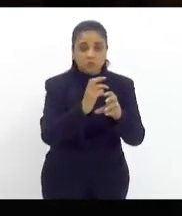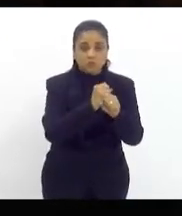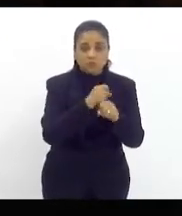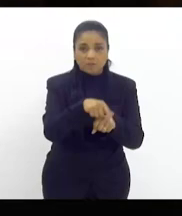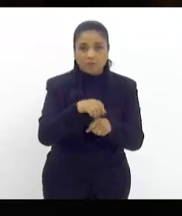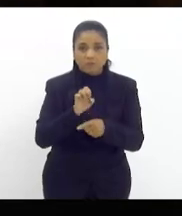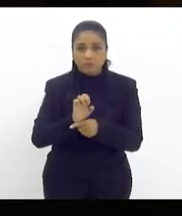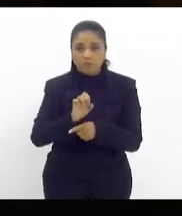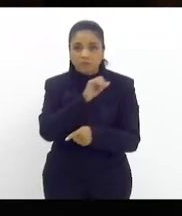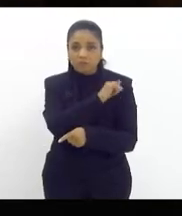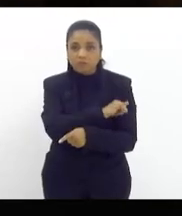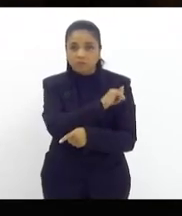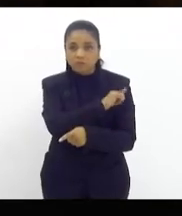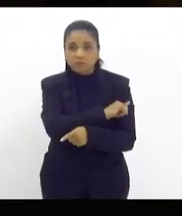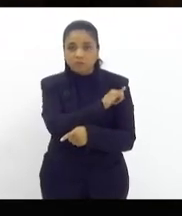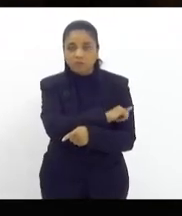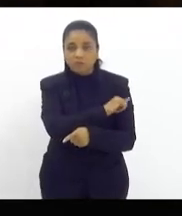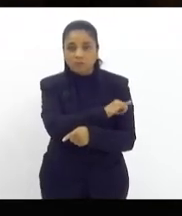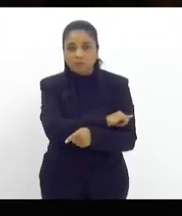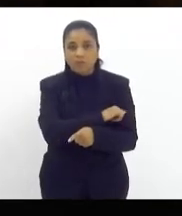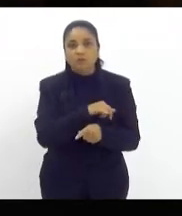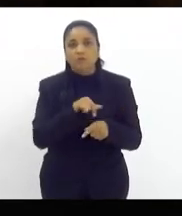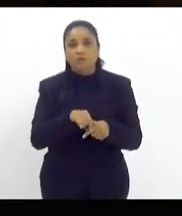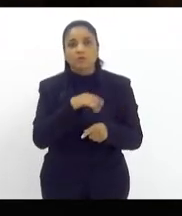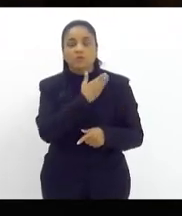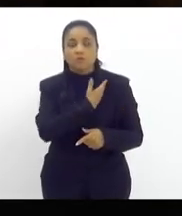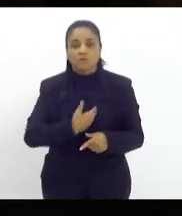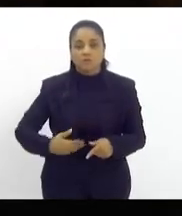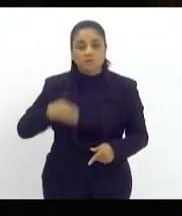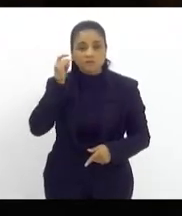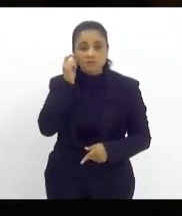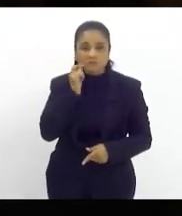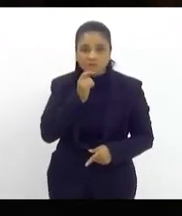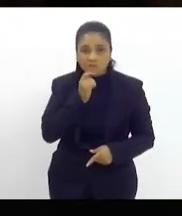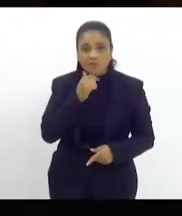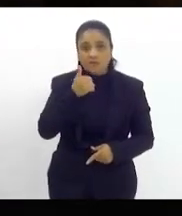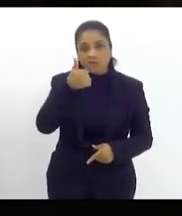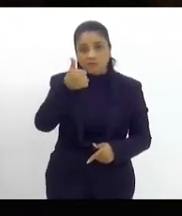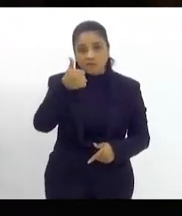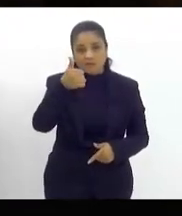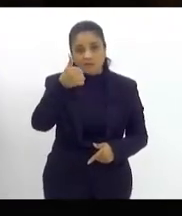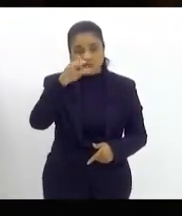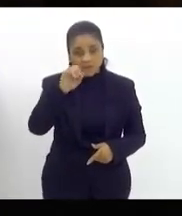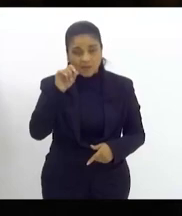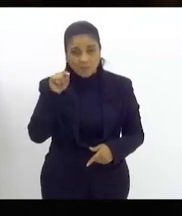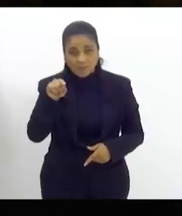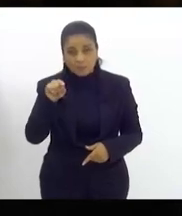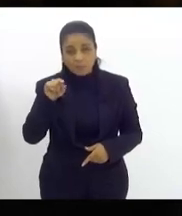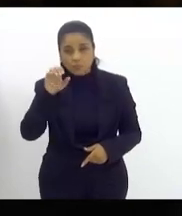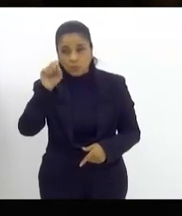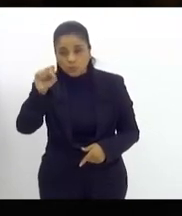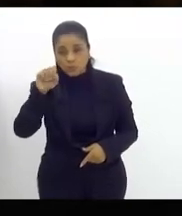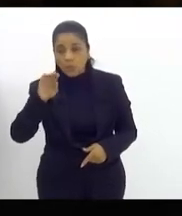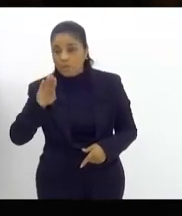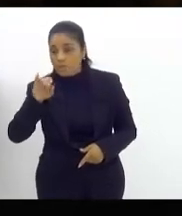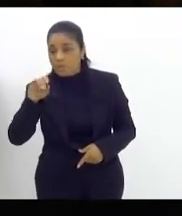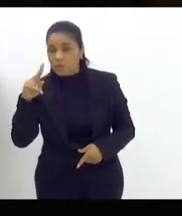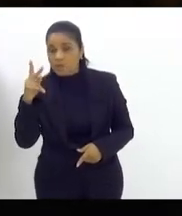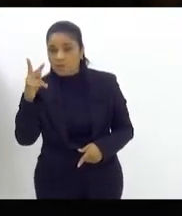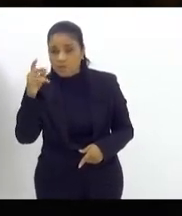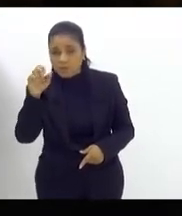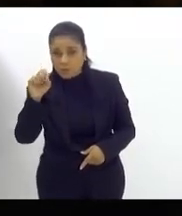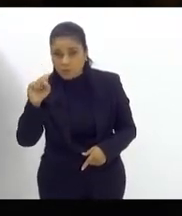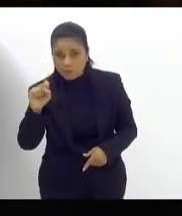estado do Rio de Janeiro apresentado pelo governador Cláudio Castro 10.8 bilhão para a segurança